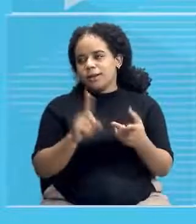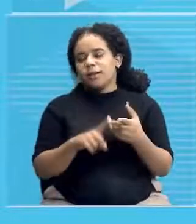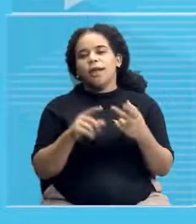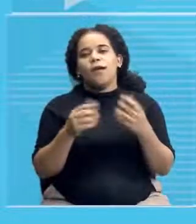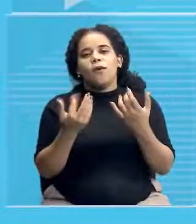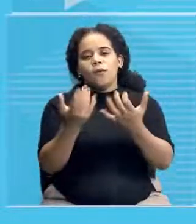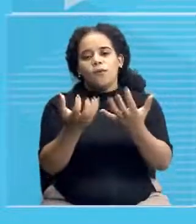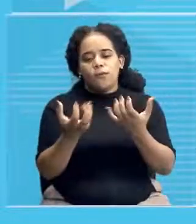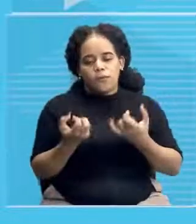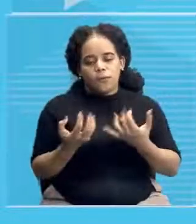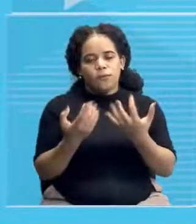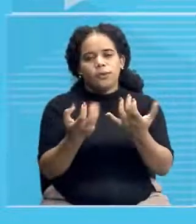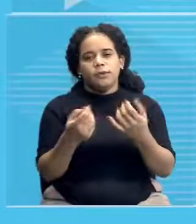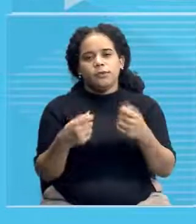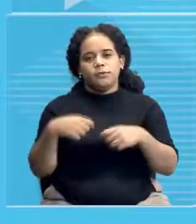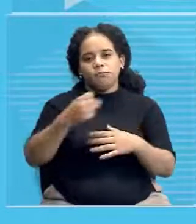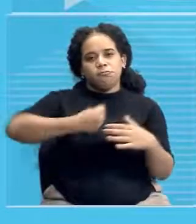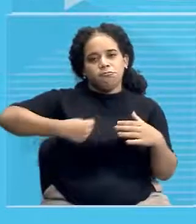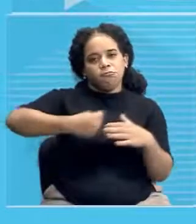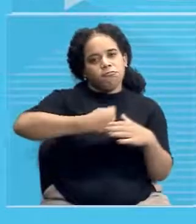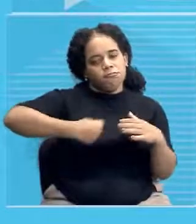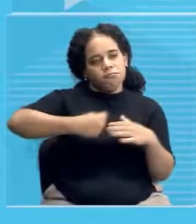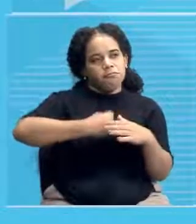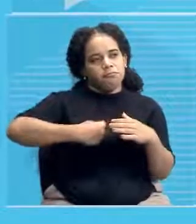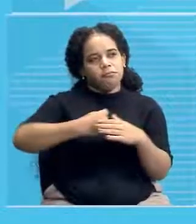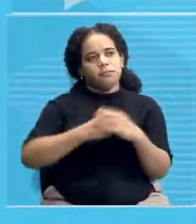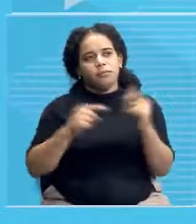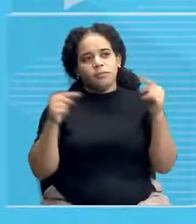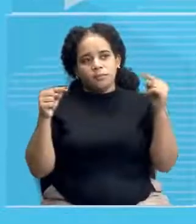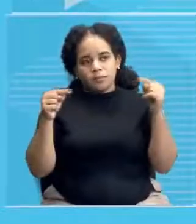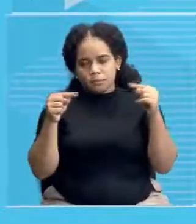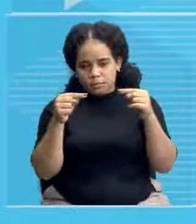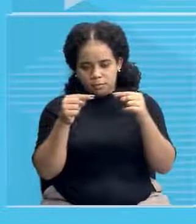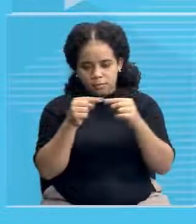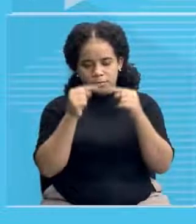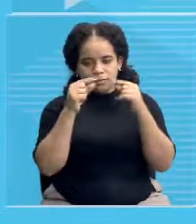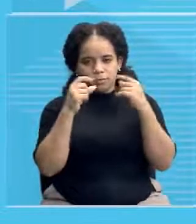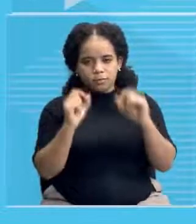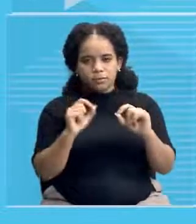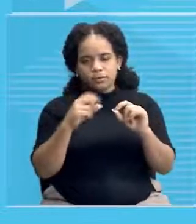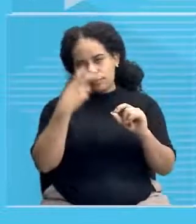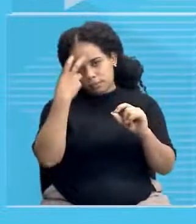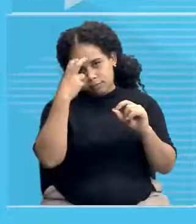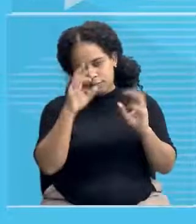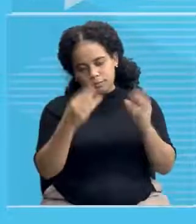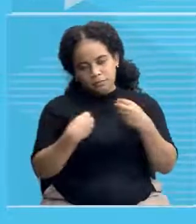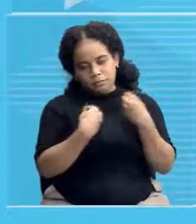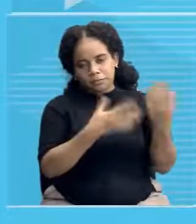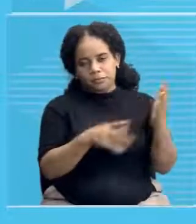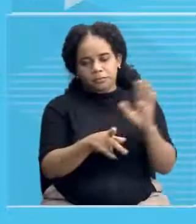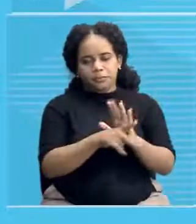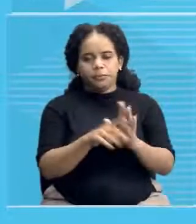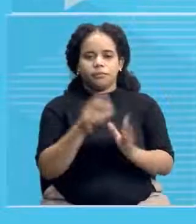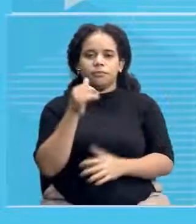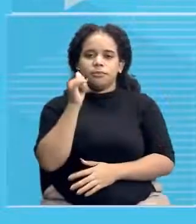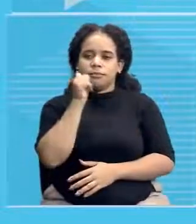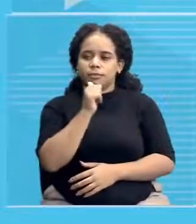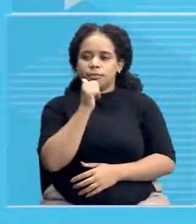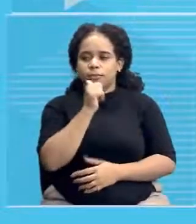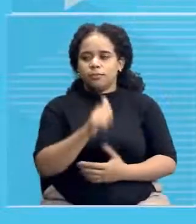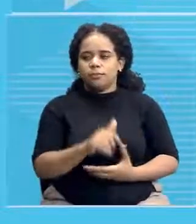fogãozinho. Ela recebe uma cultura de menina.